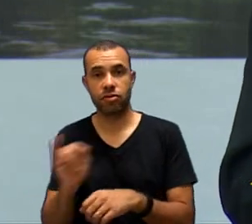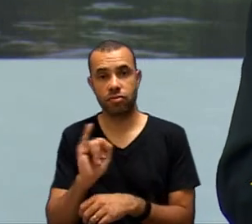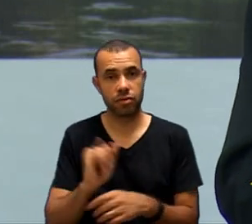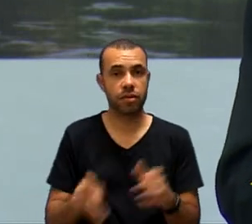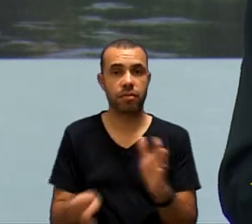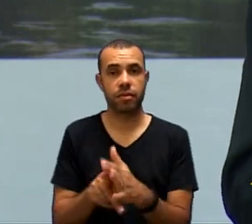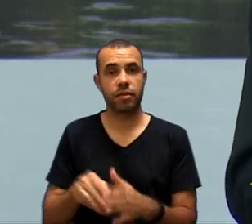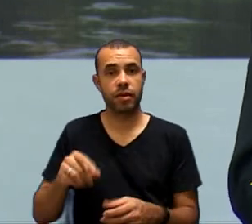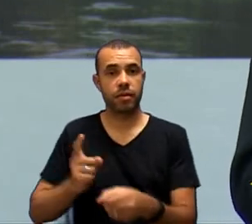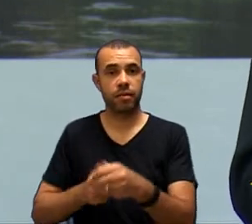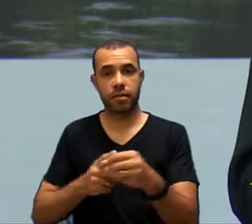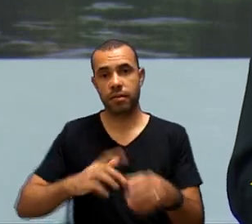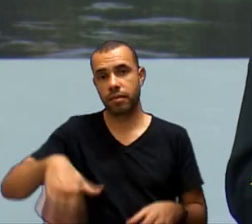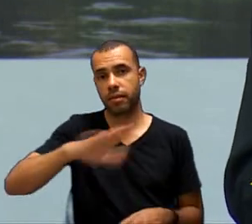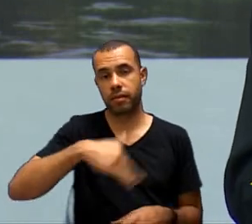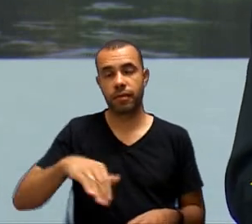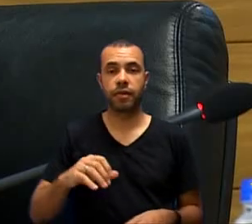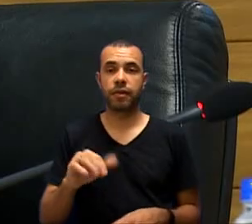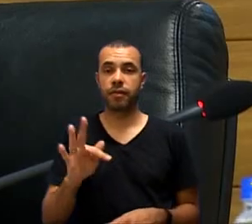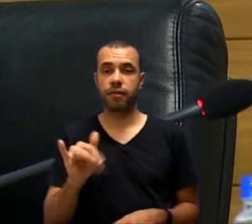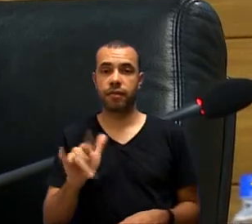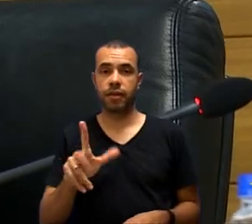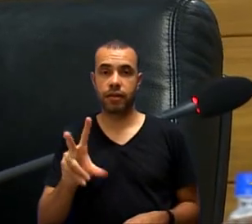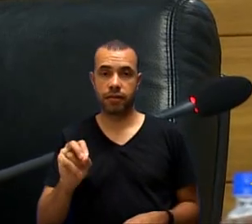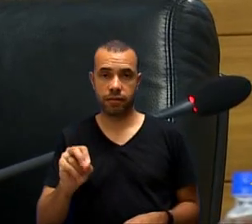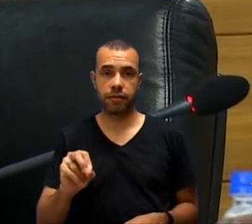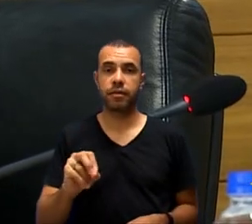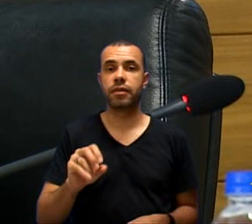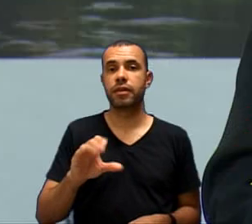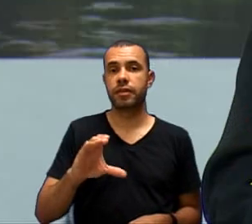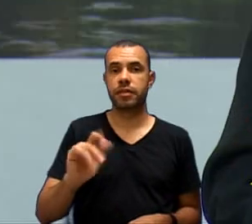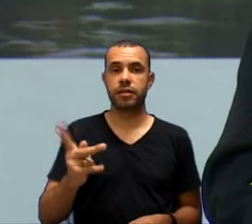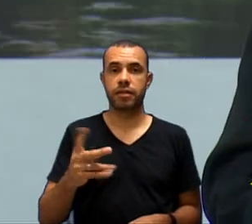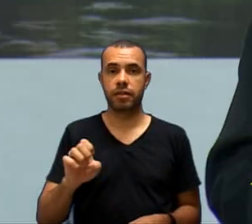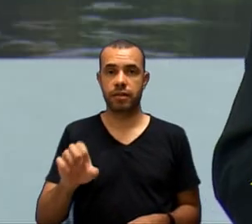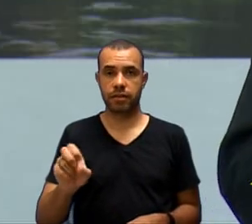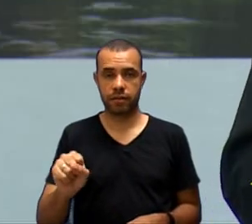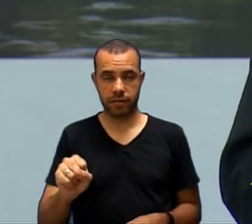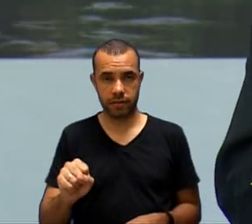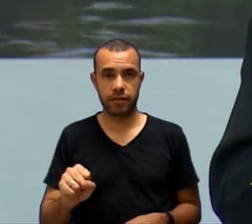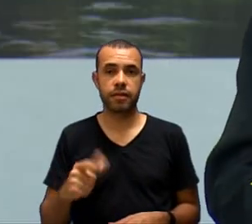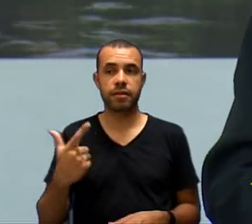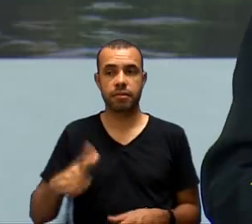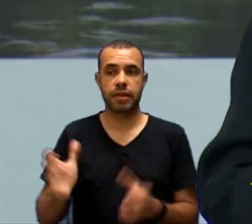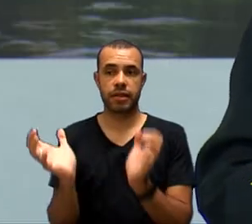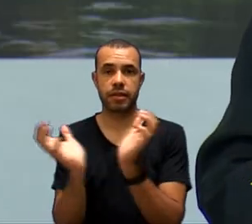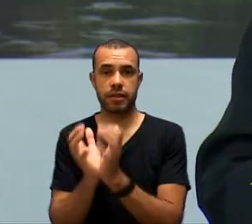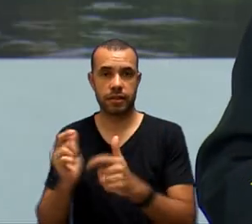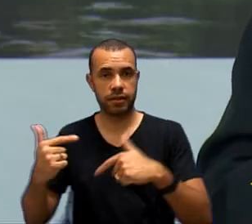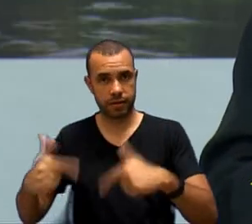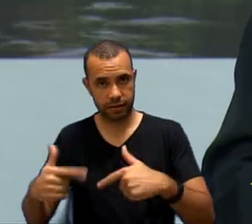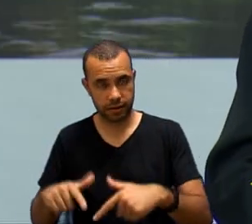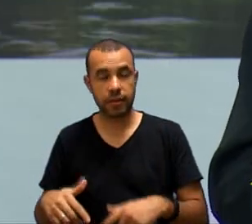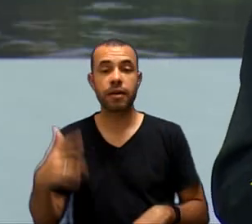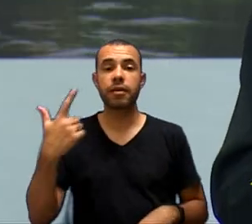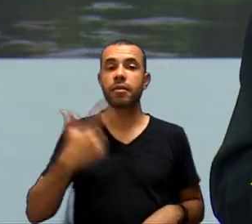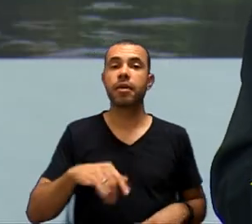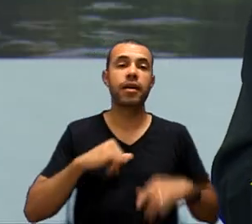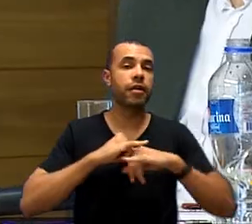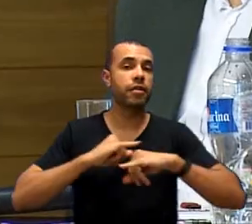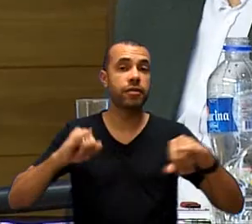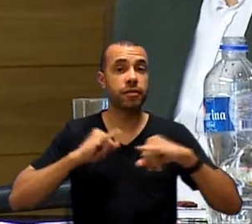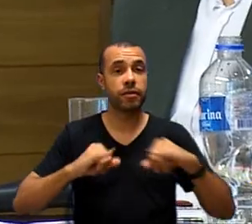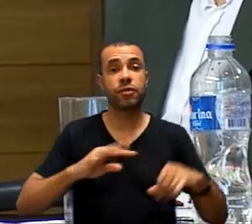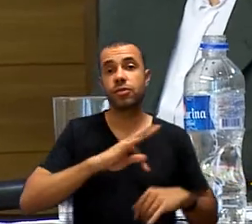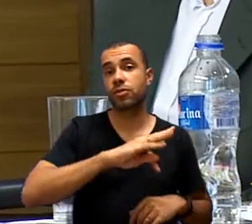Metropolitanas, Flávio Chaves, e sua equipe de trabalho. E nós gostaríamos de informar que todos os presentes